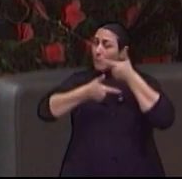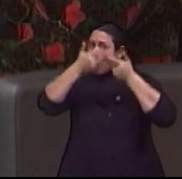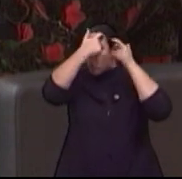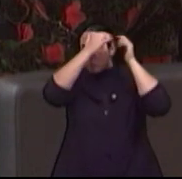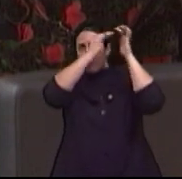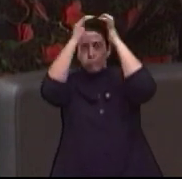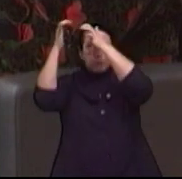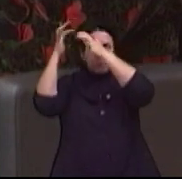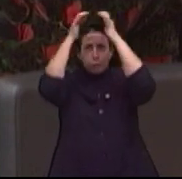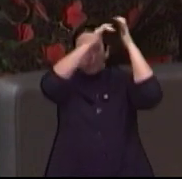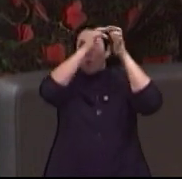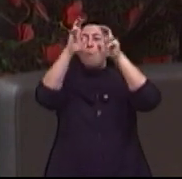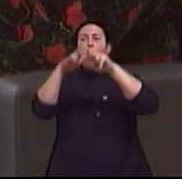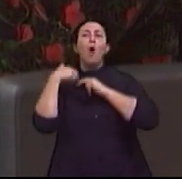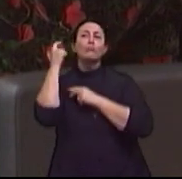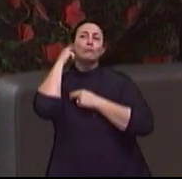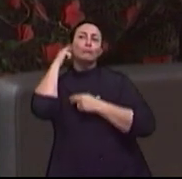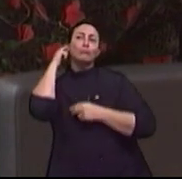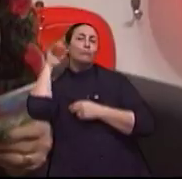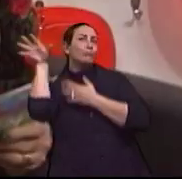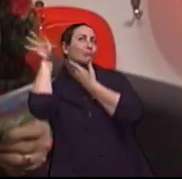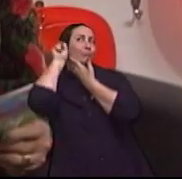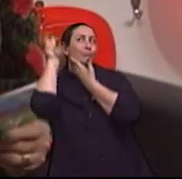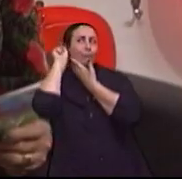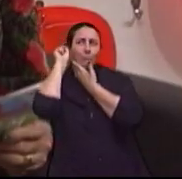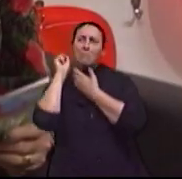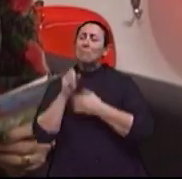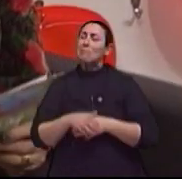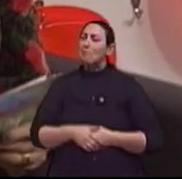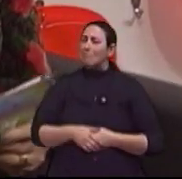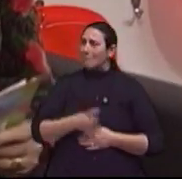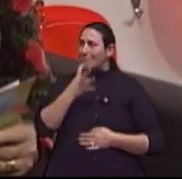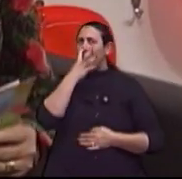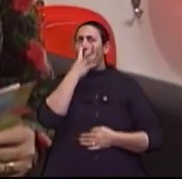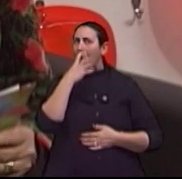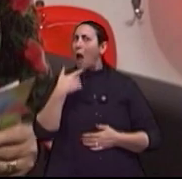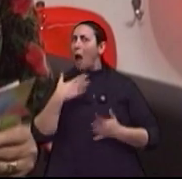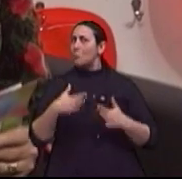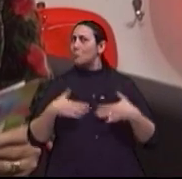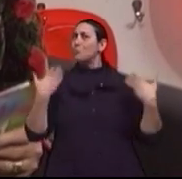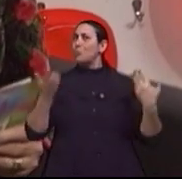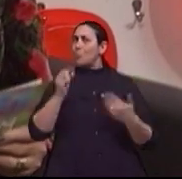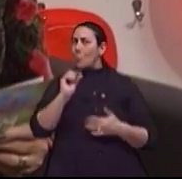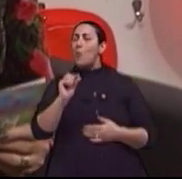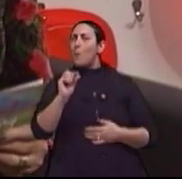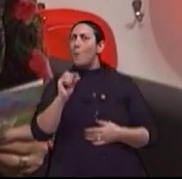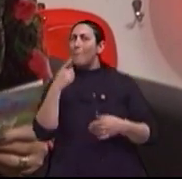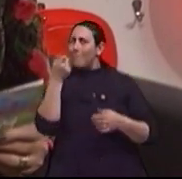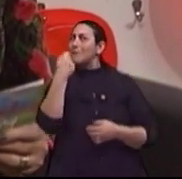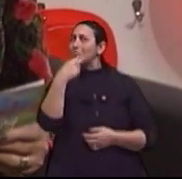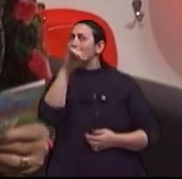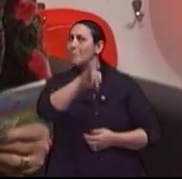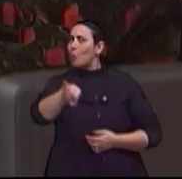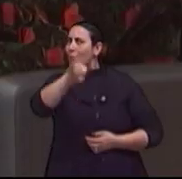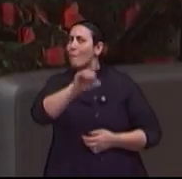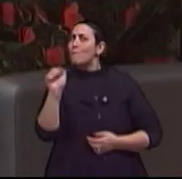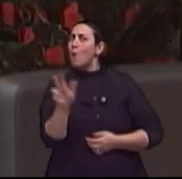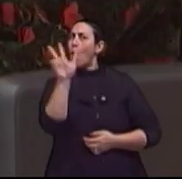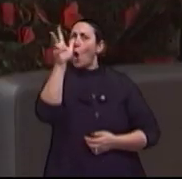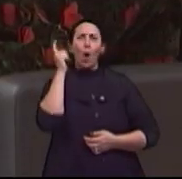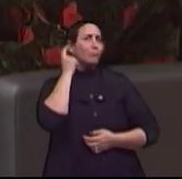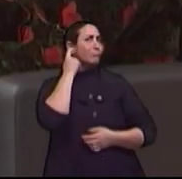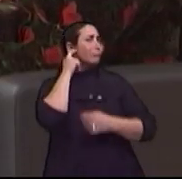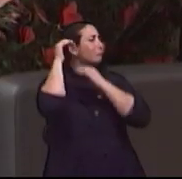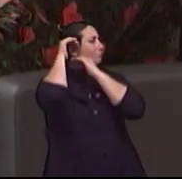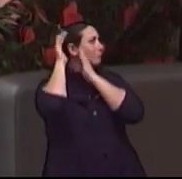exatamente Olha é um é um até um pouco assustador né vamos vamos dar o devido valor ao nosso ouvido né e cuidar dele eu